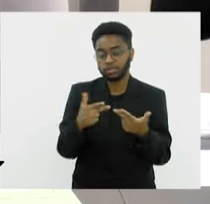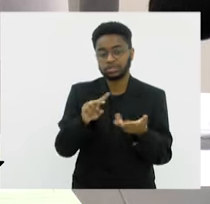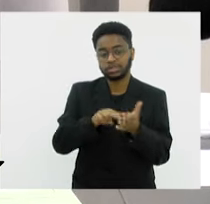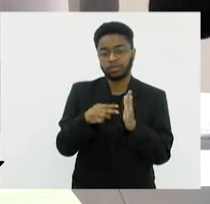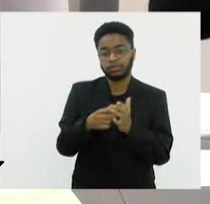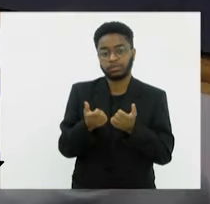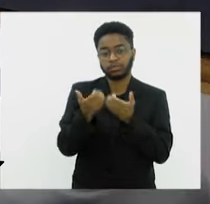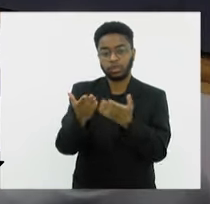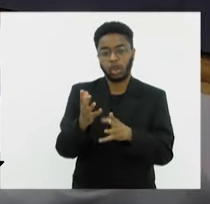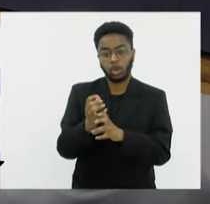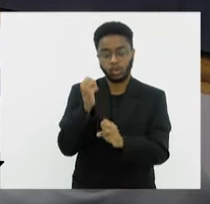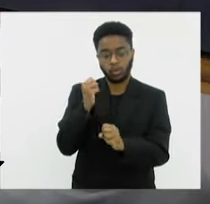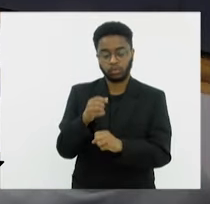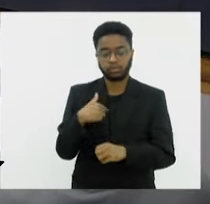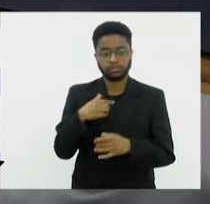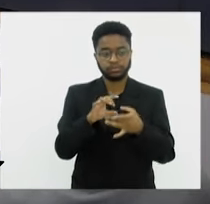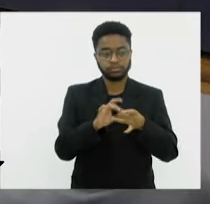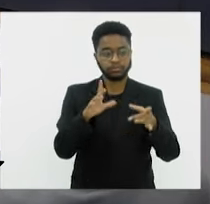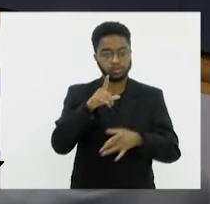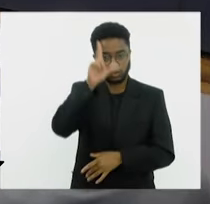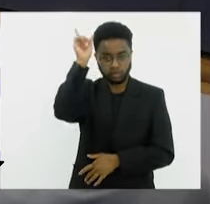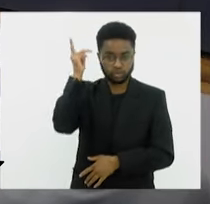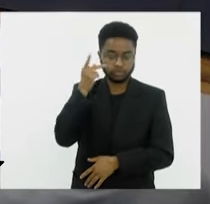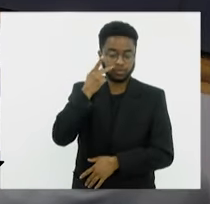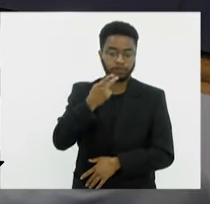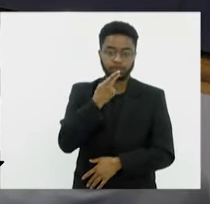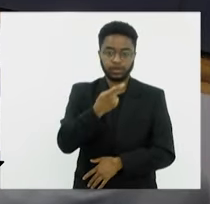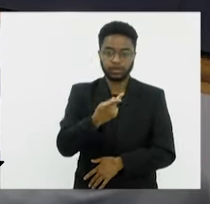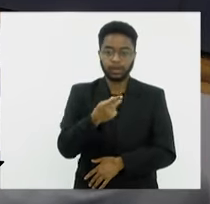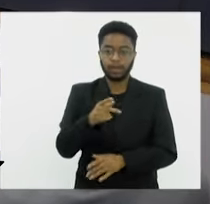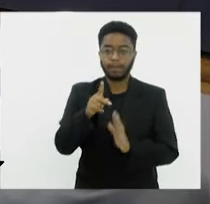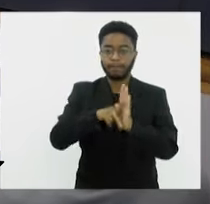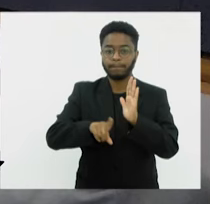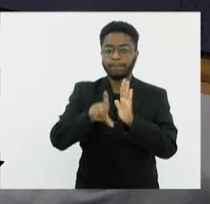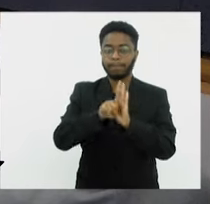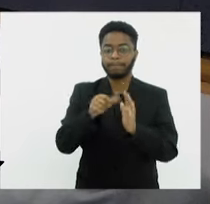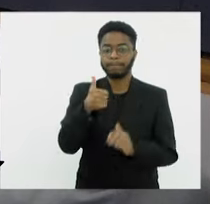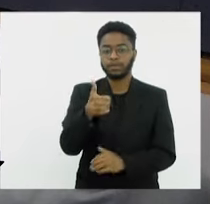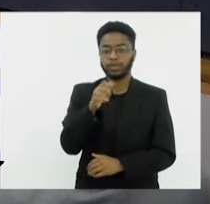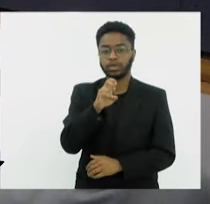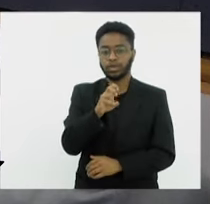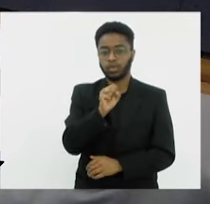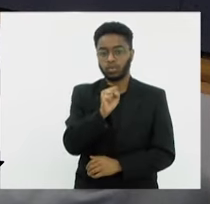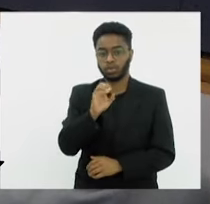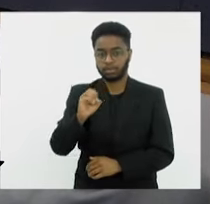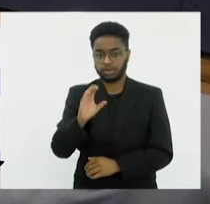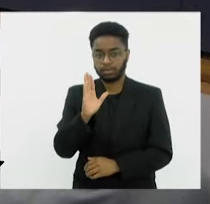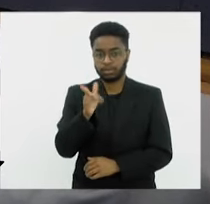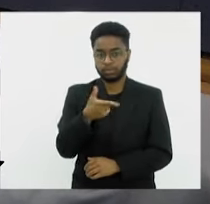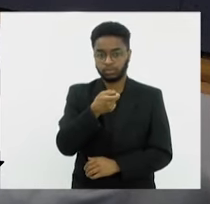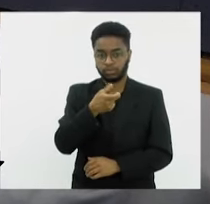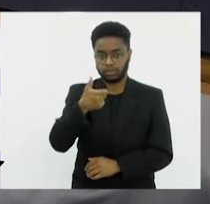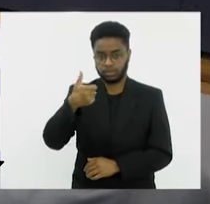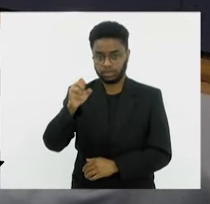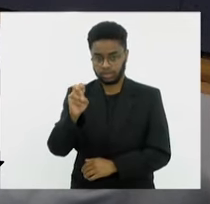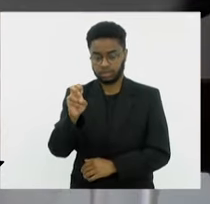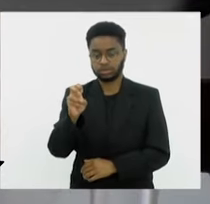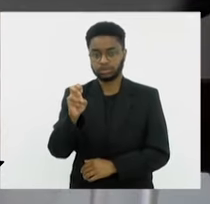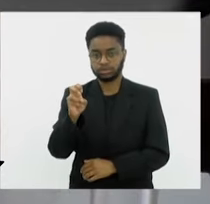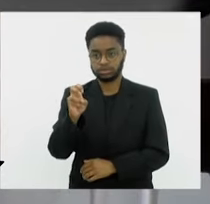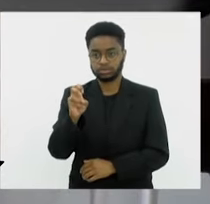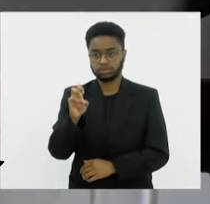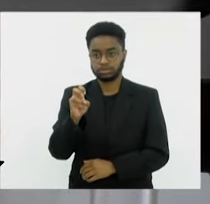Paulo. Presidente, projeto de lei 1580 de 2015 e